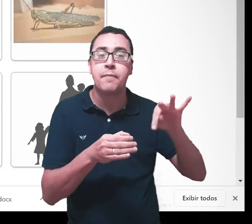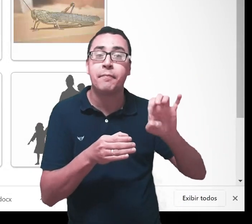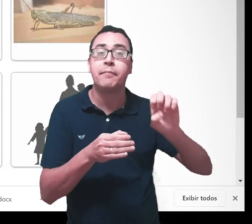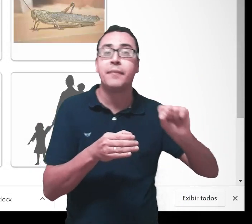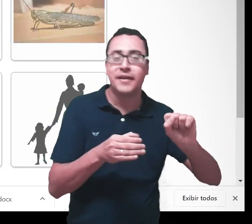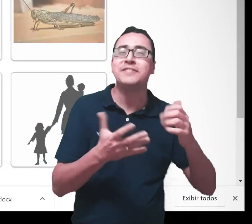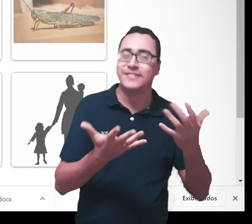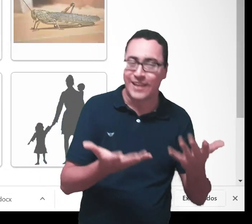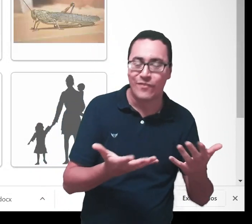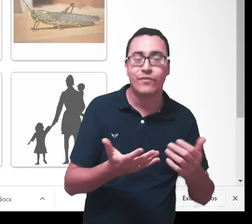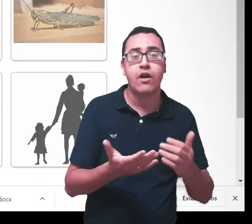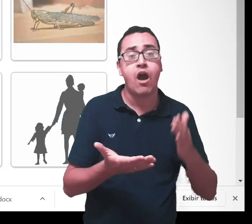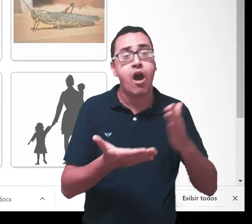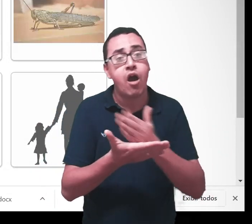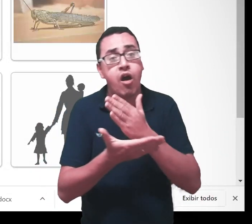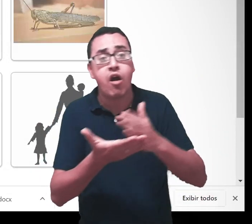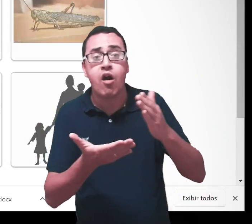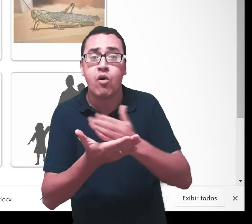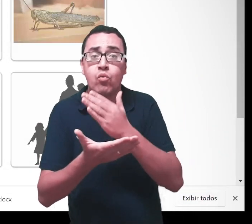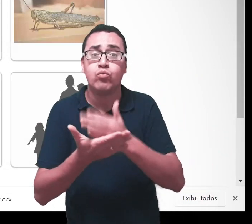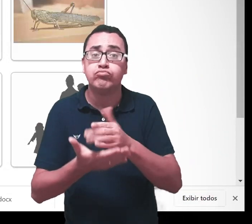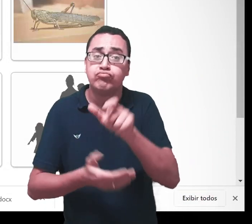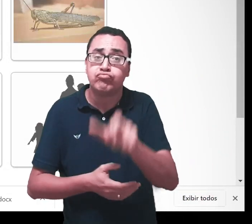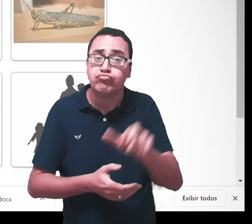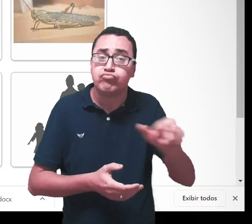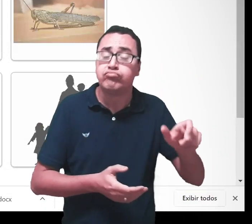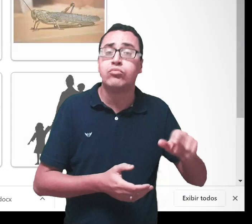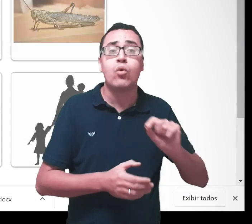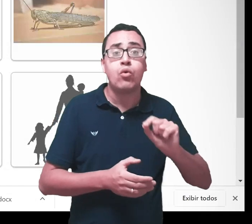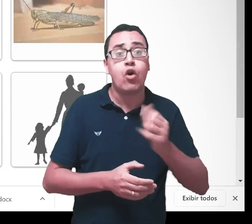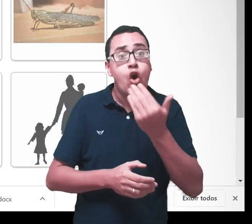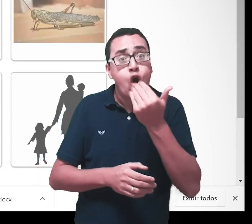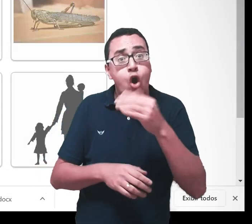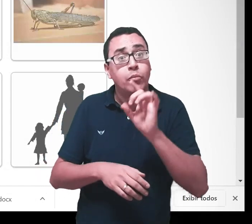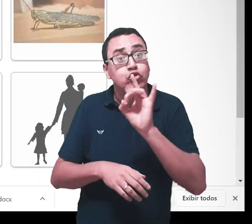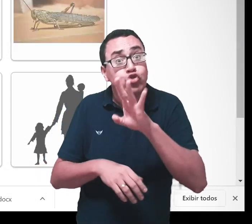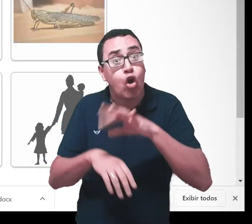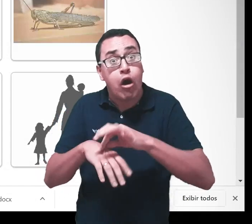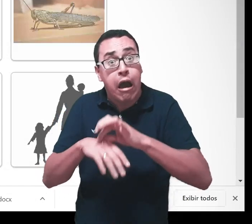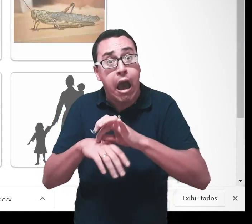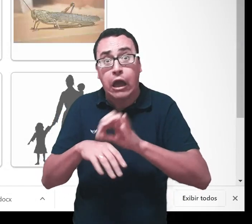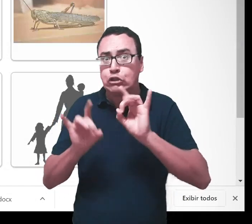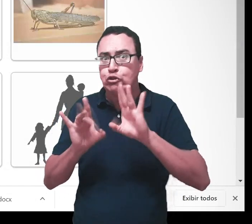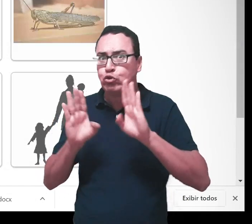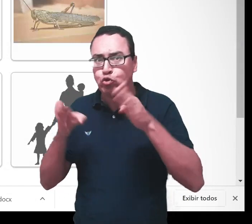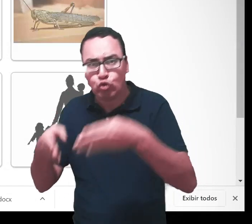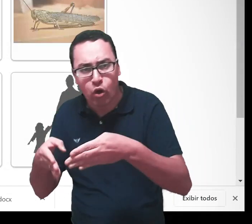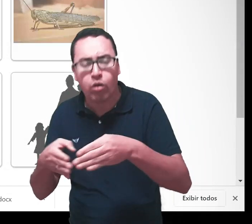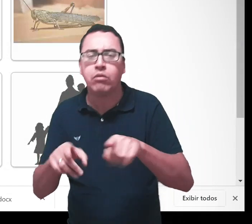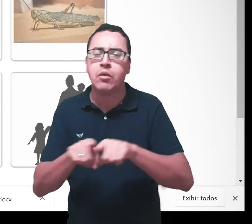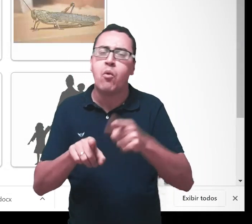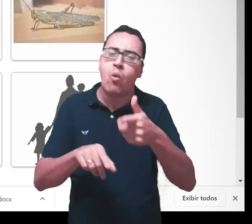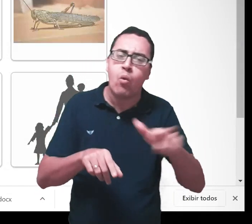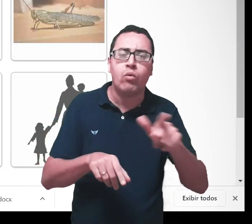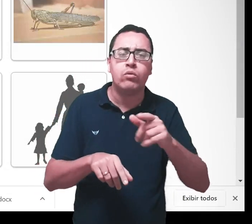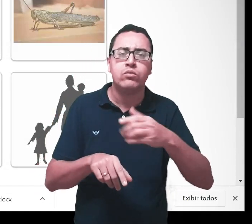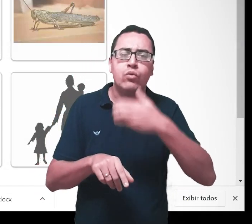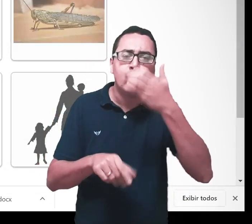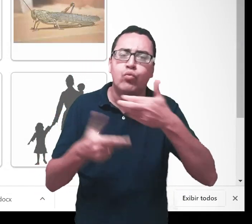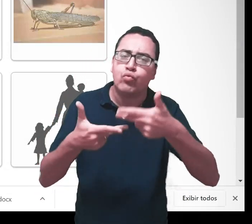que alguns seres vivos se alimentam só de carnes, outros gostam de comer frutas e